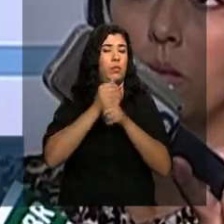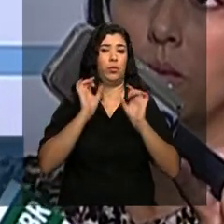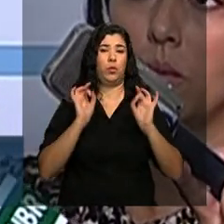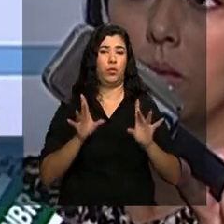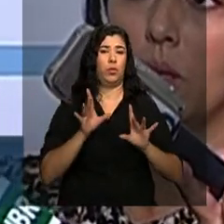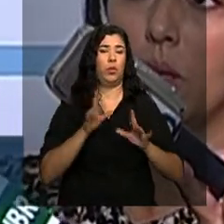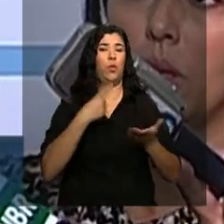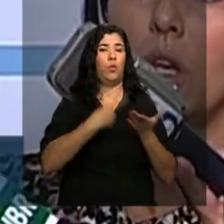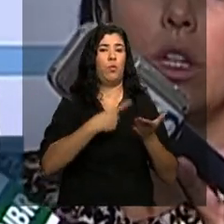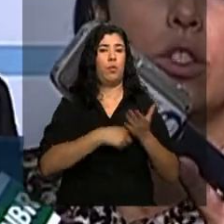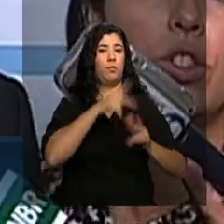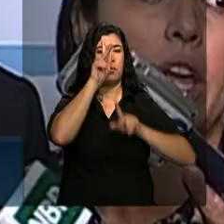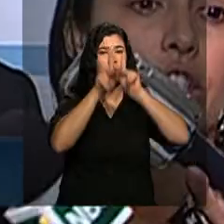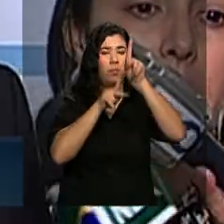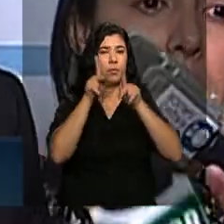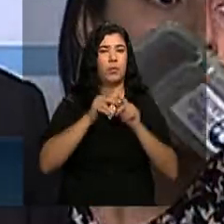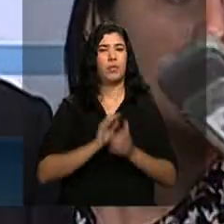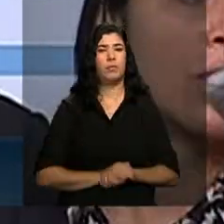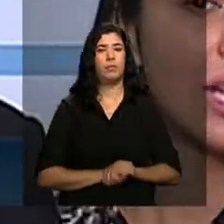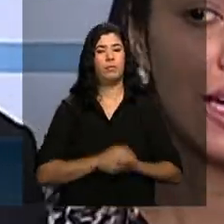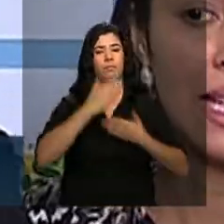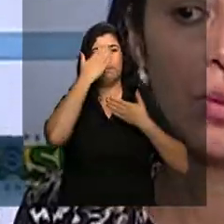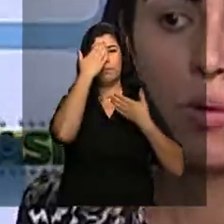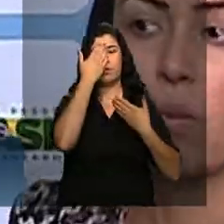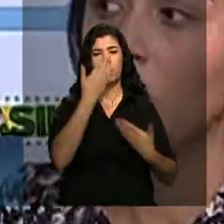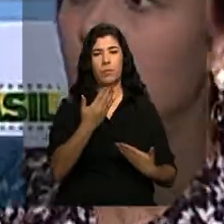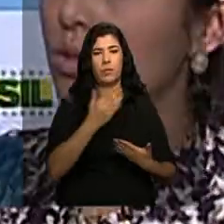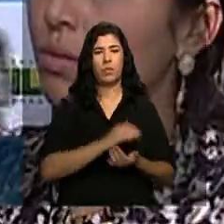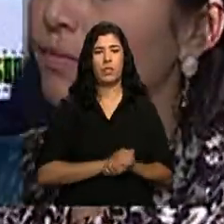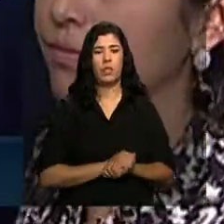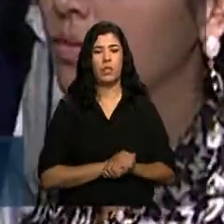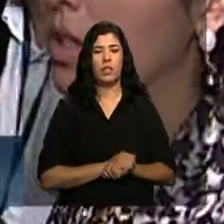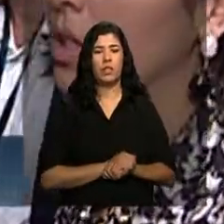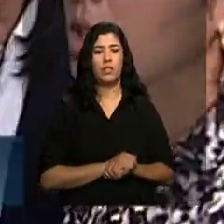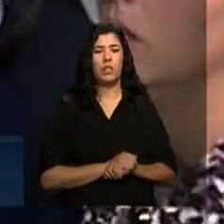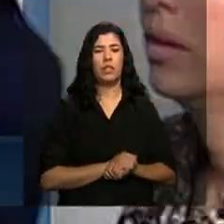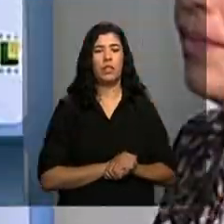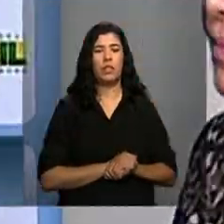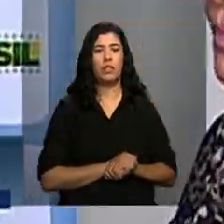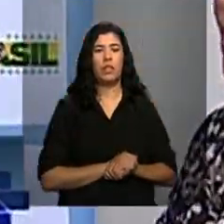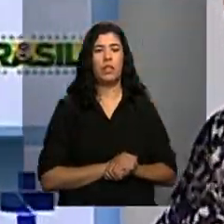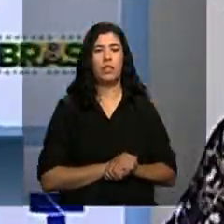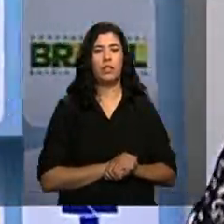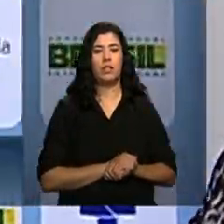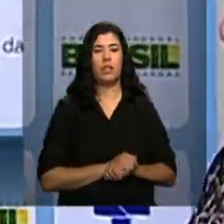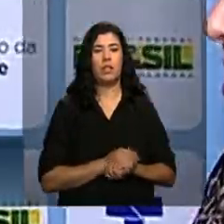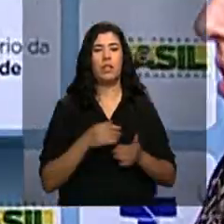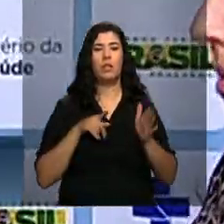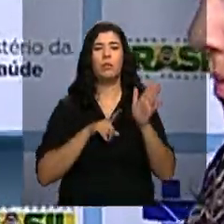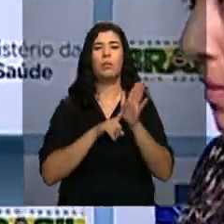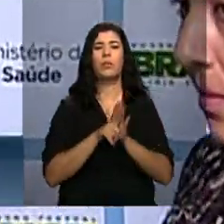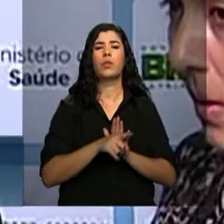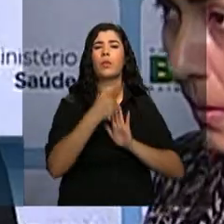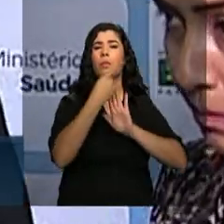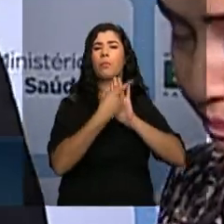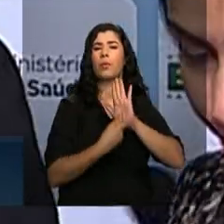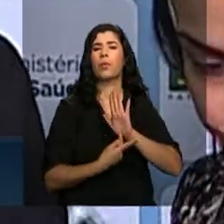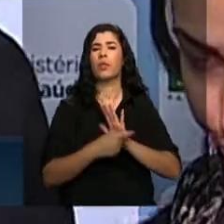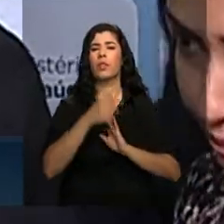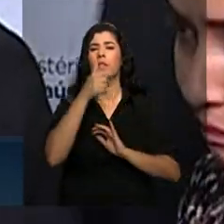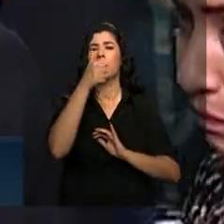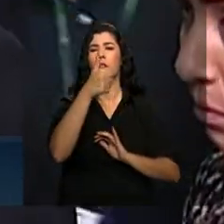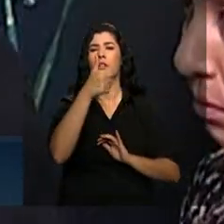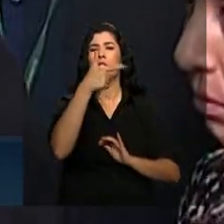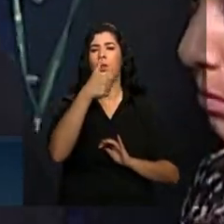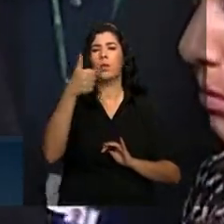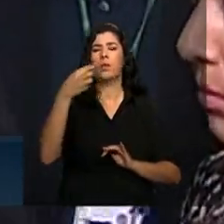população. O nosso compromisso é esse. Gente, obrigada. Oi. Deixa eu opinião sobre a portaria 12. 3 lá, a questão do câncer de mama, o